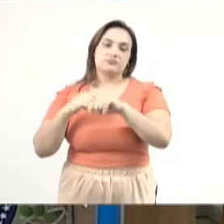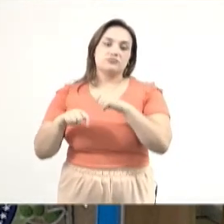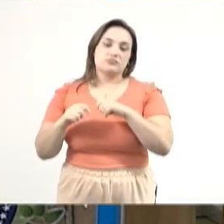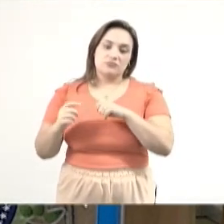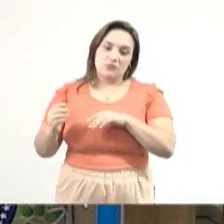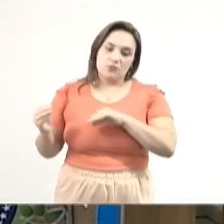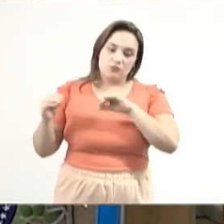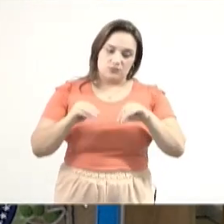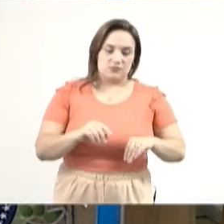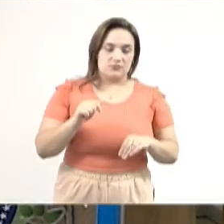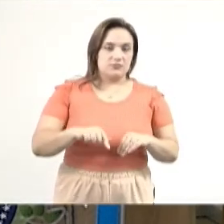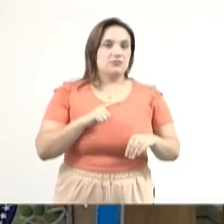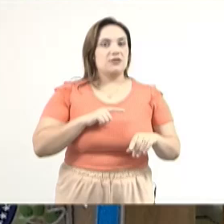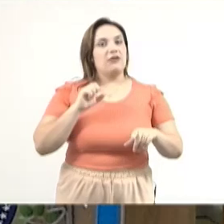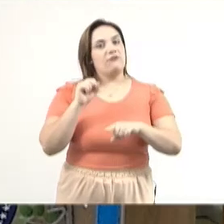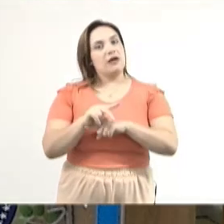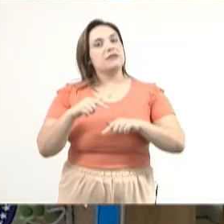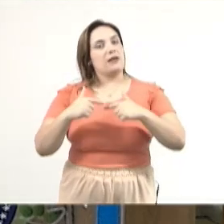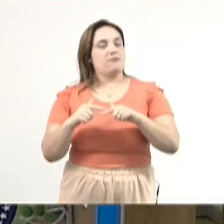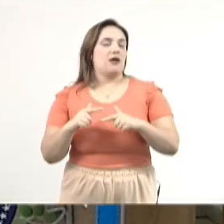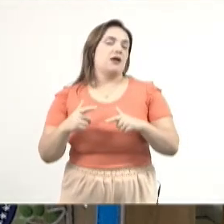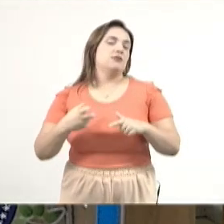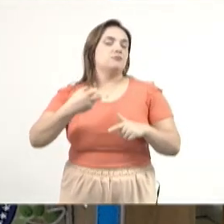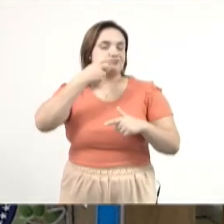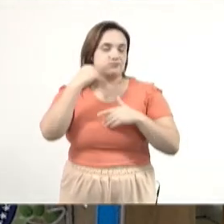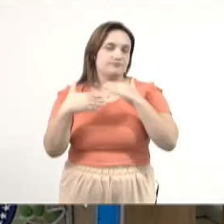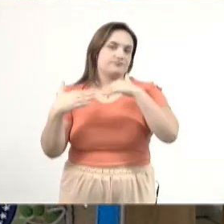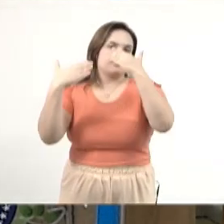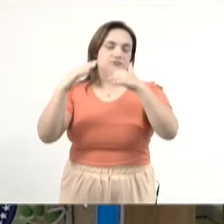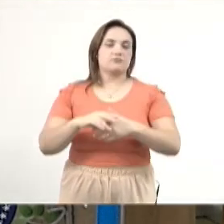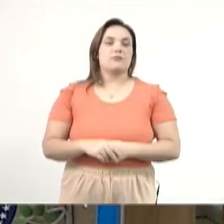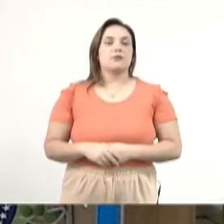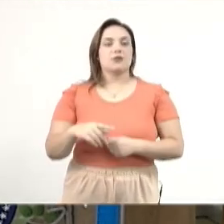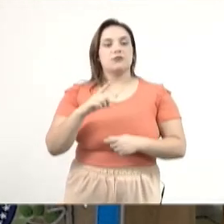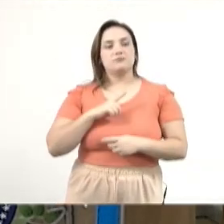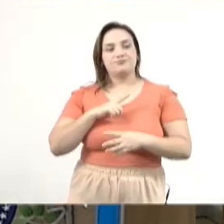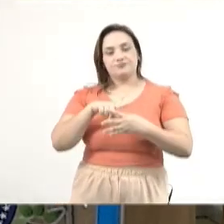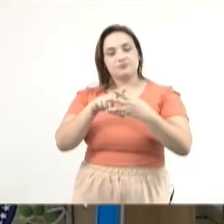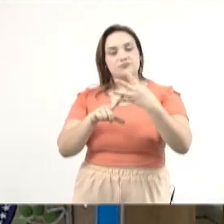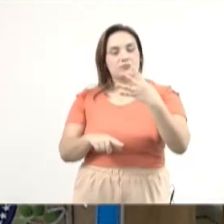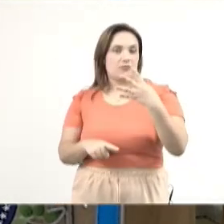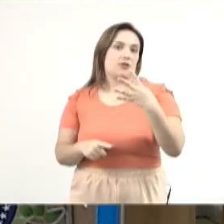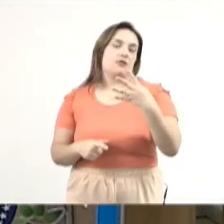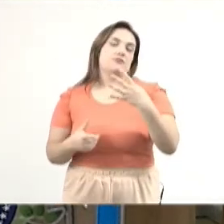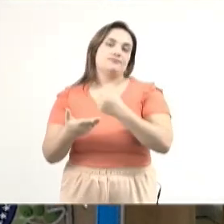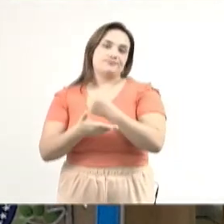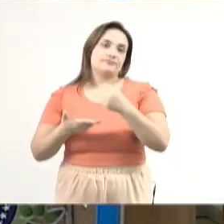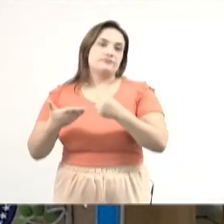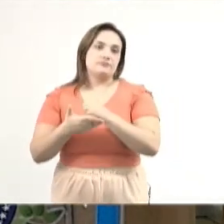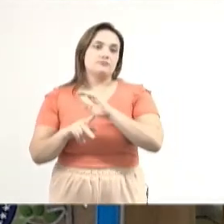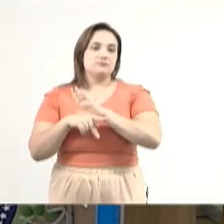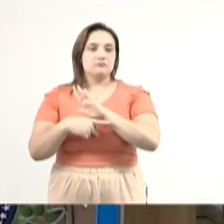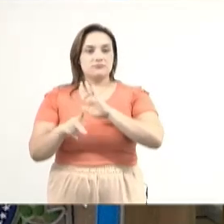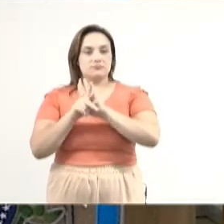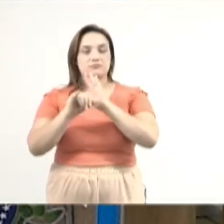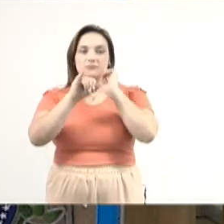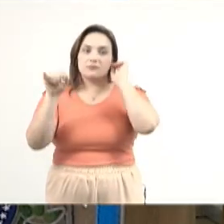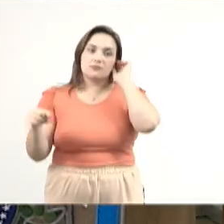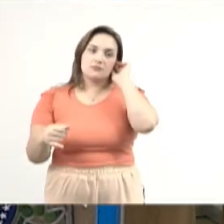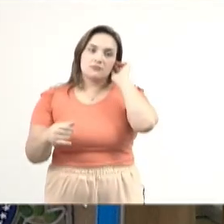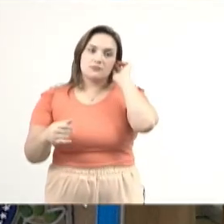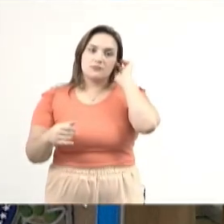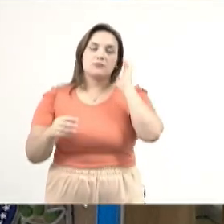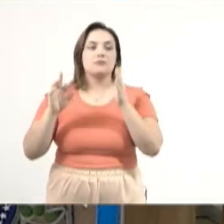lei traz 4 diretrizes para que vão nortear essa atuação da InvestMS na busca por investimentos,